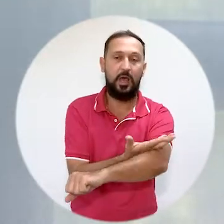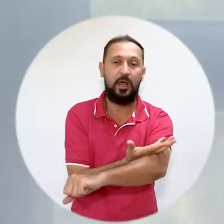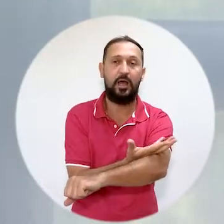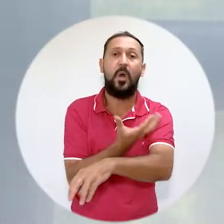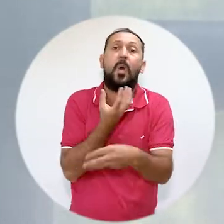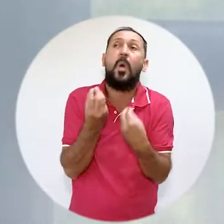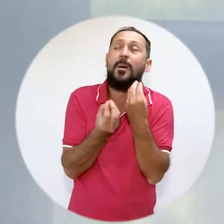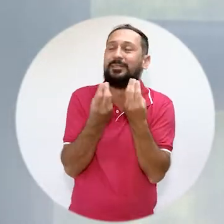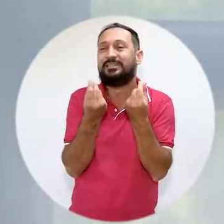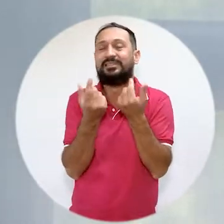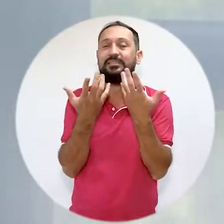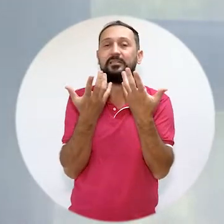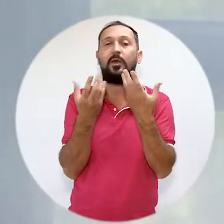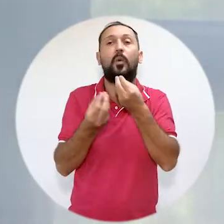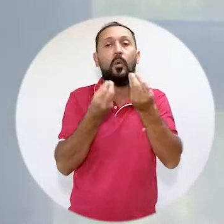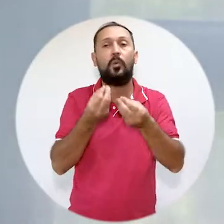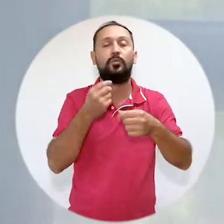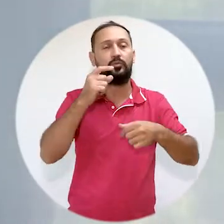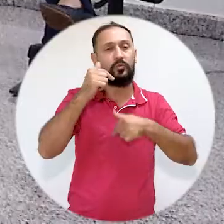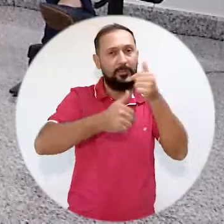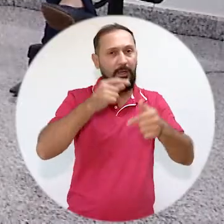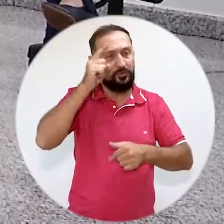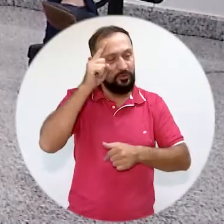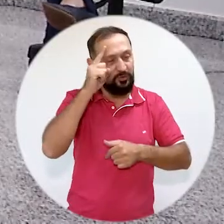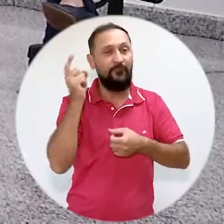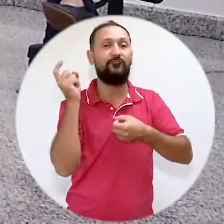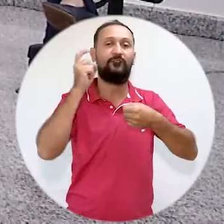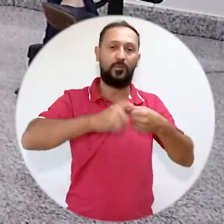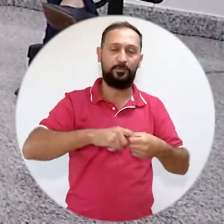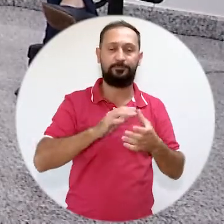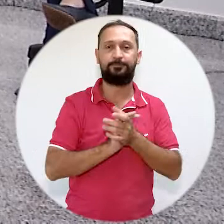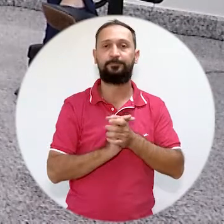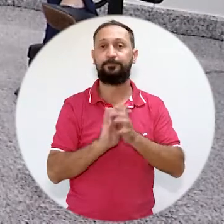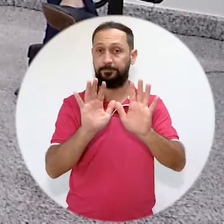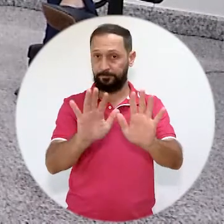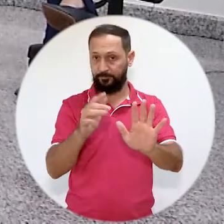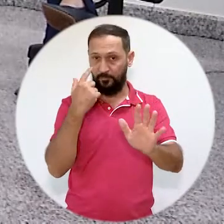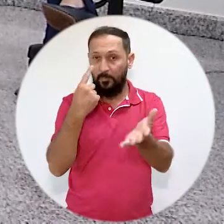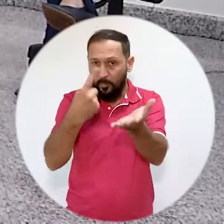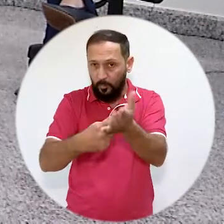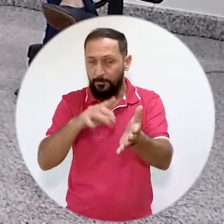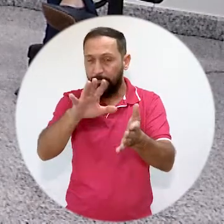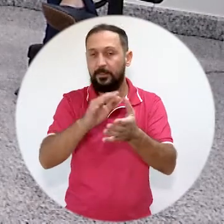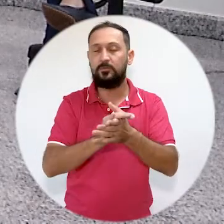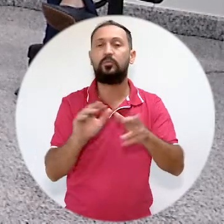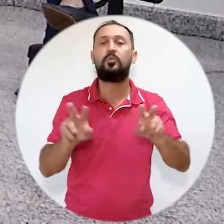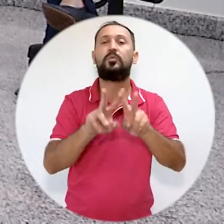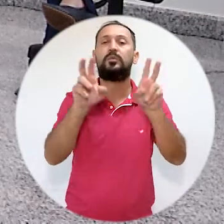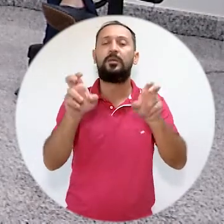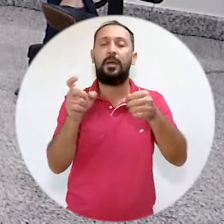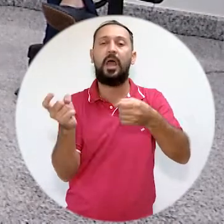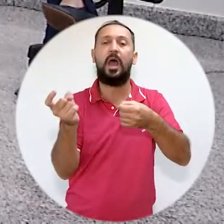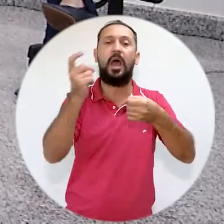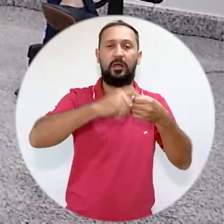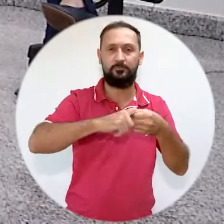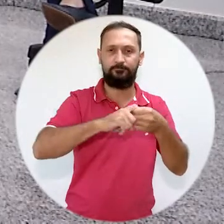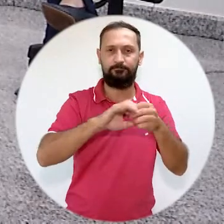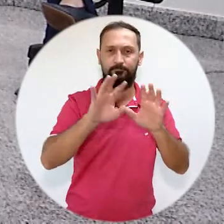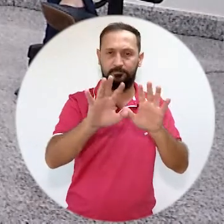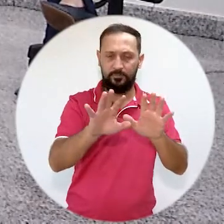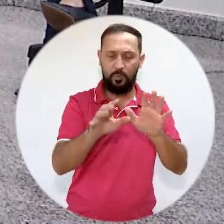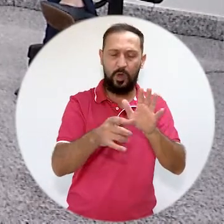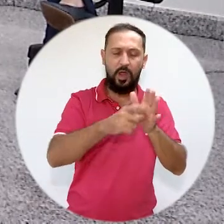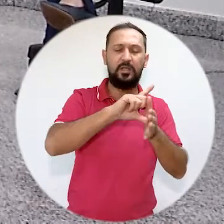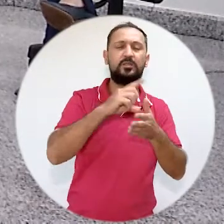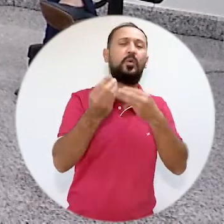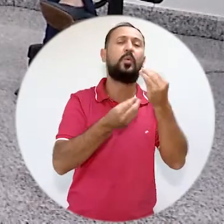e essa renovação da nossa rotina. Vamos fazer o seguinte, você falou do retorno, mas antes do retorno, vamos analisar